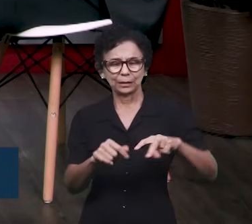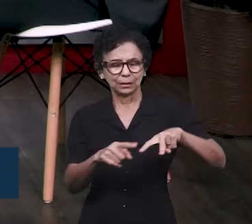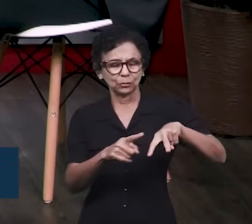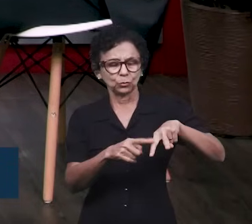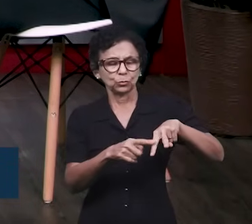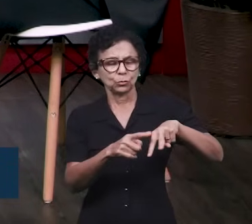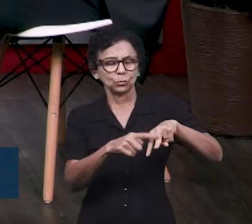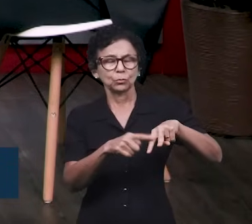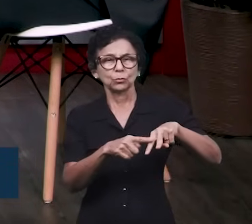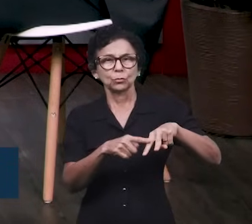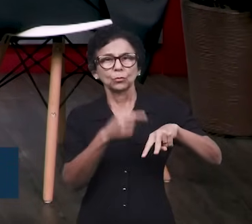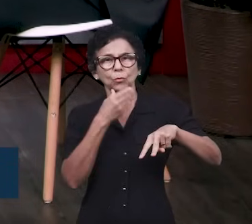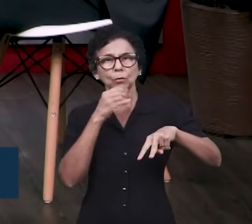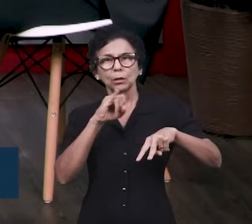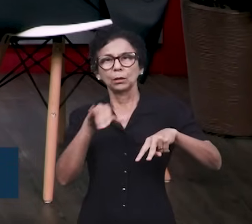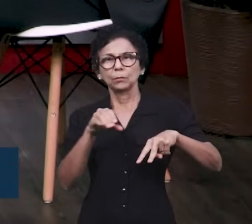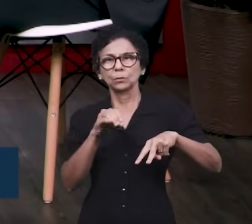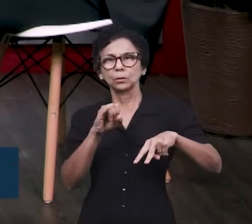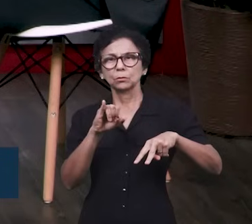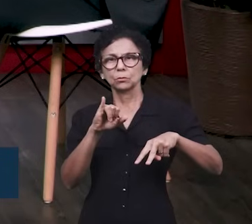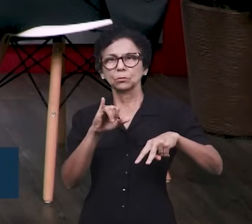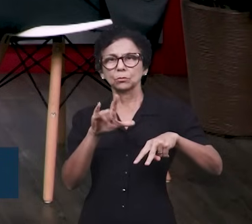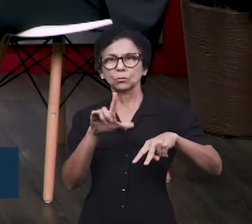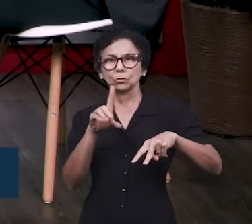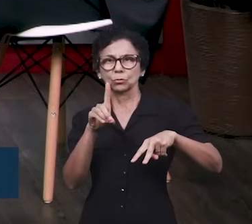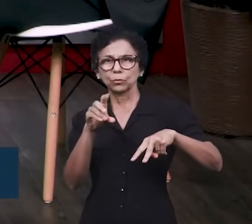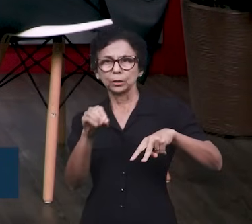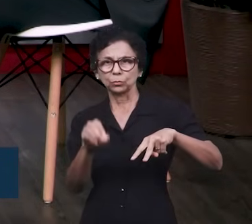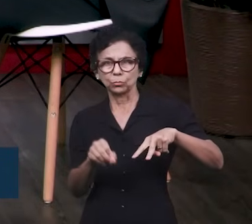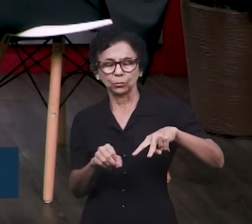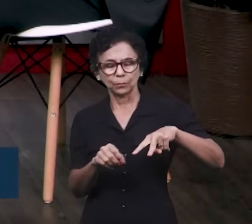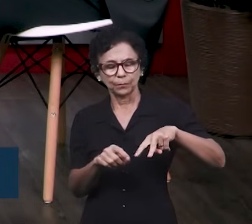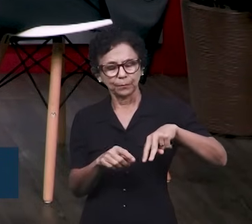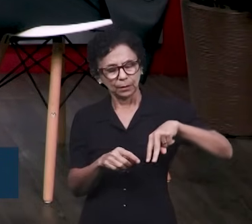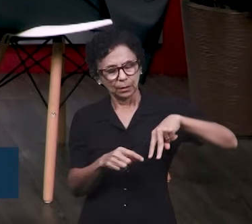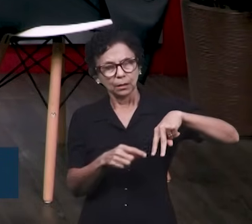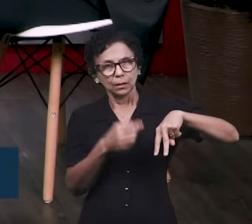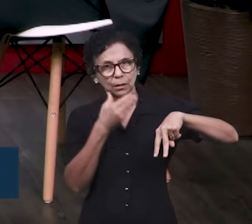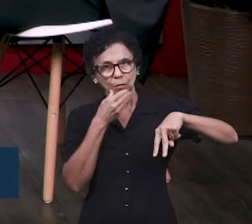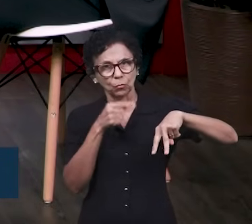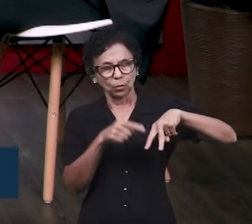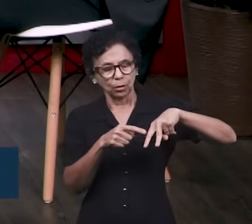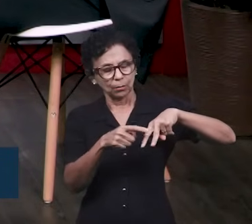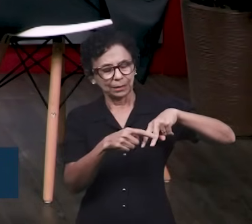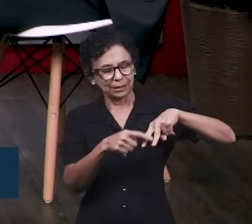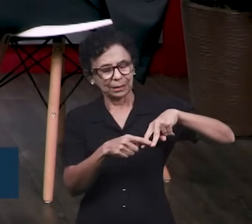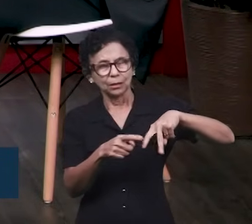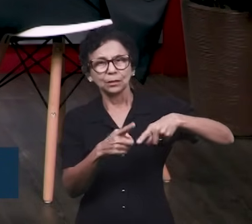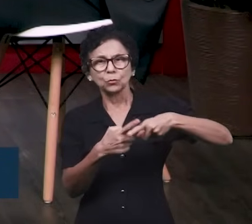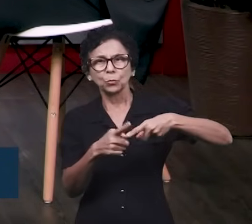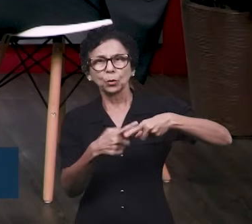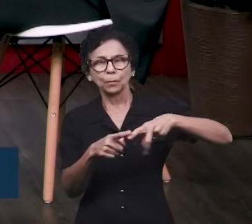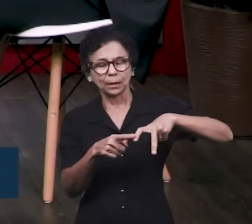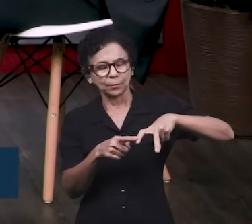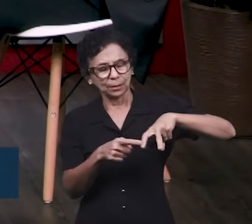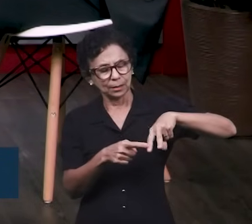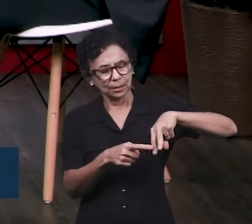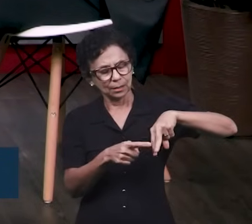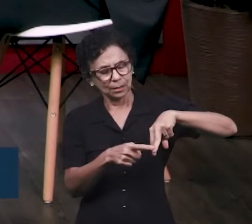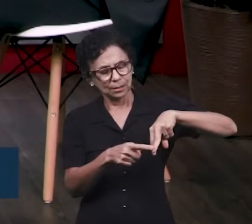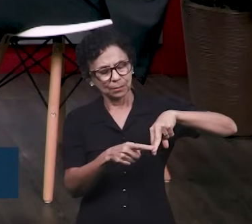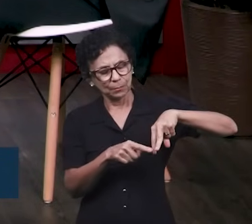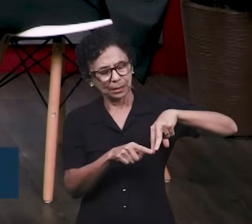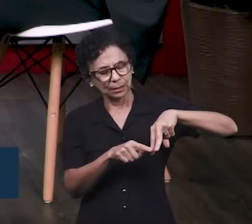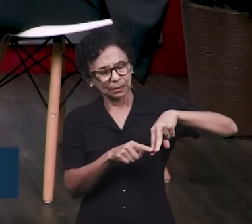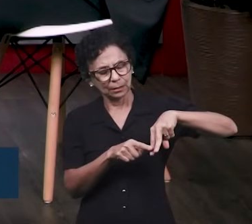já tinha um problema numa perna, uma perna menor do que a outra, uma má formação genética, mas além disso eles